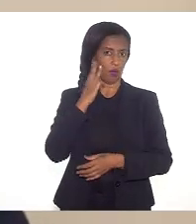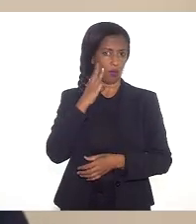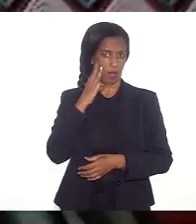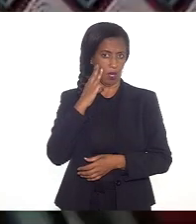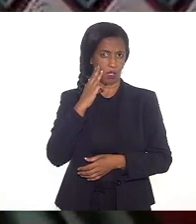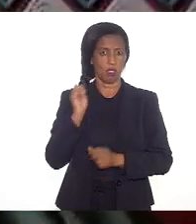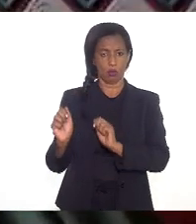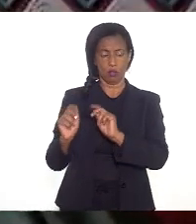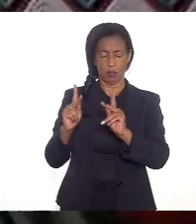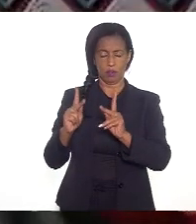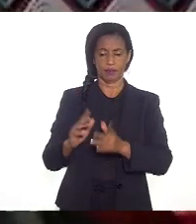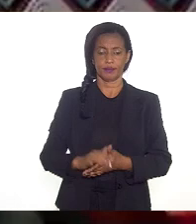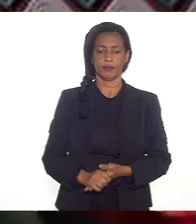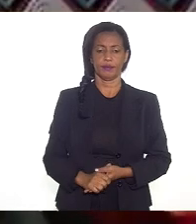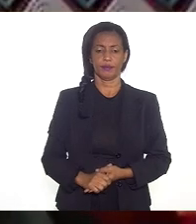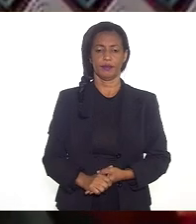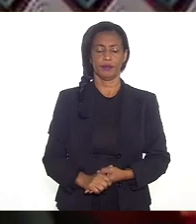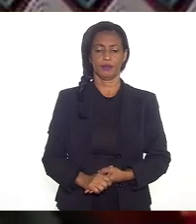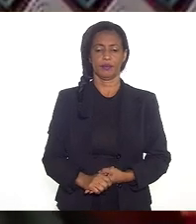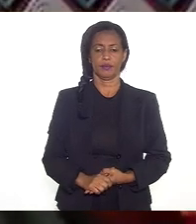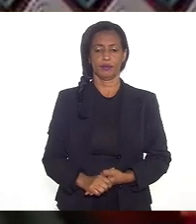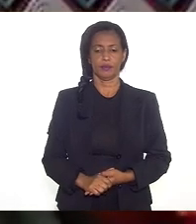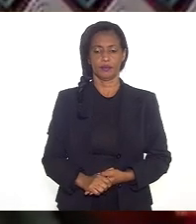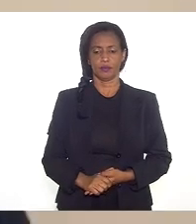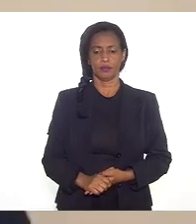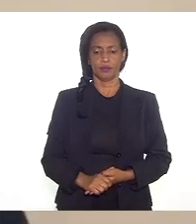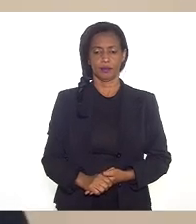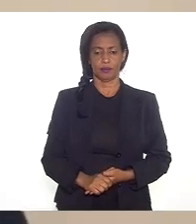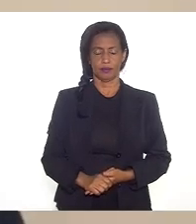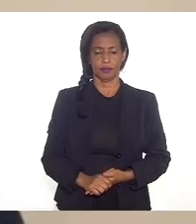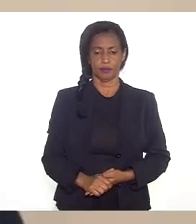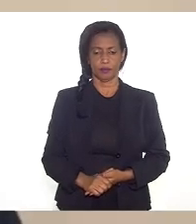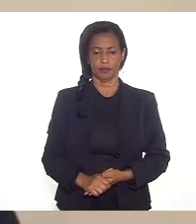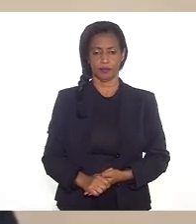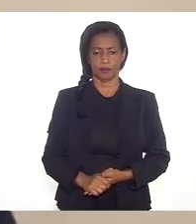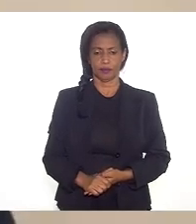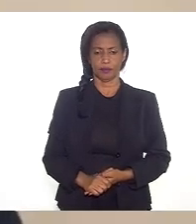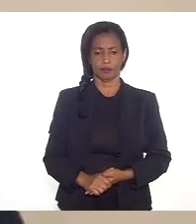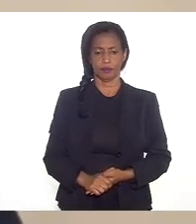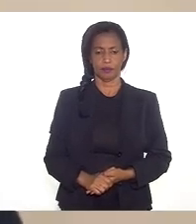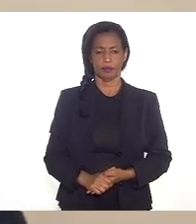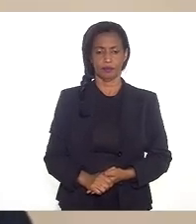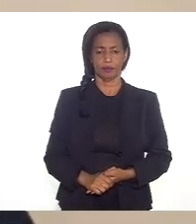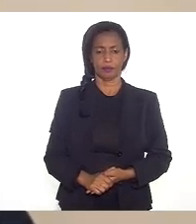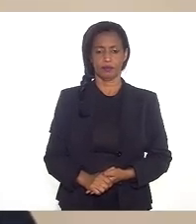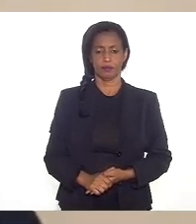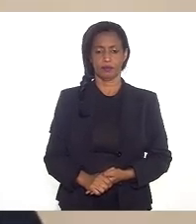Ok, ok. Ok, vista conjunta, deputado Valdec e deputada Mônica Francisco.